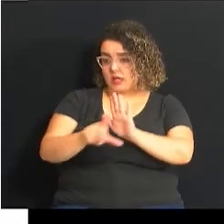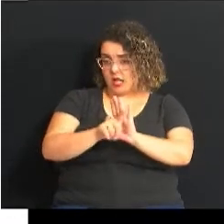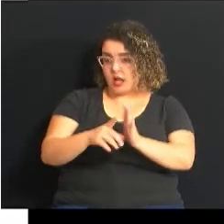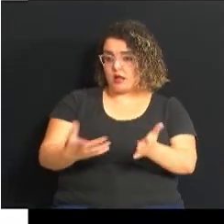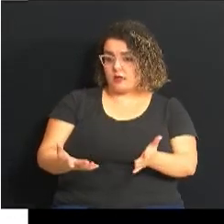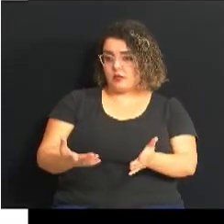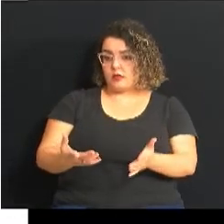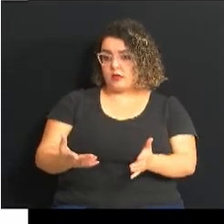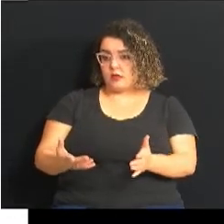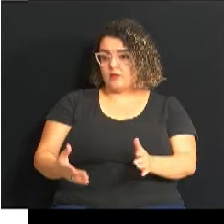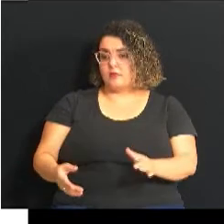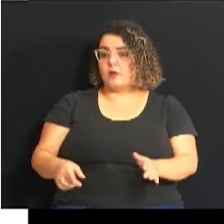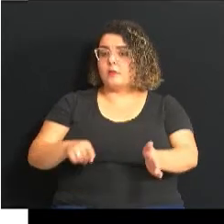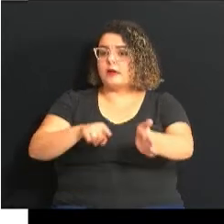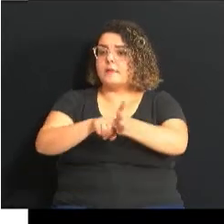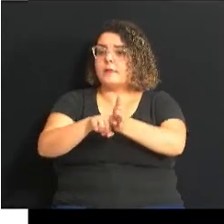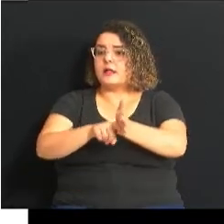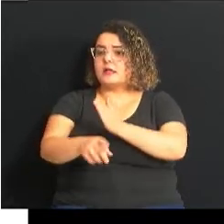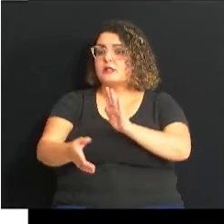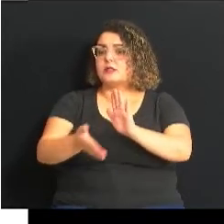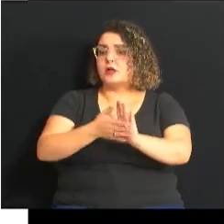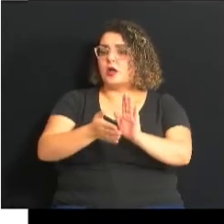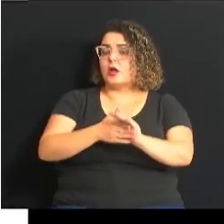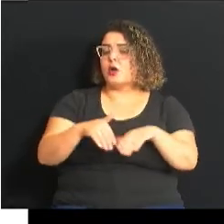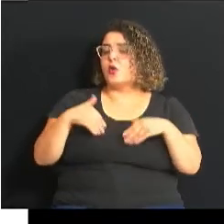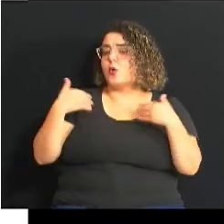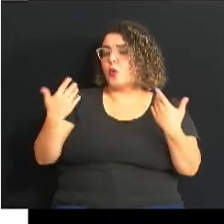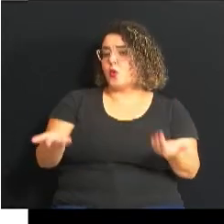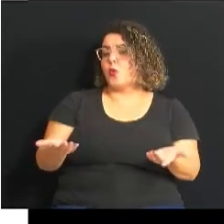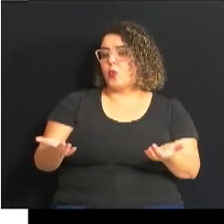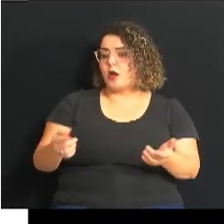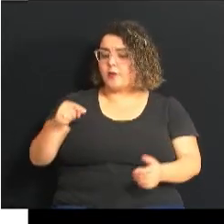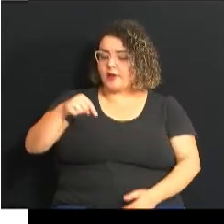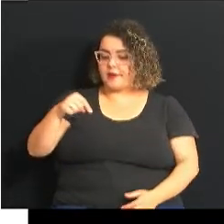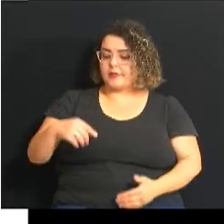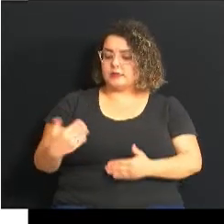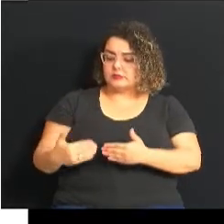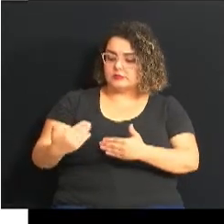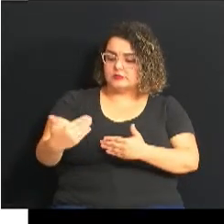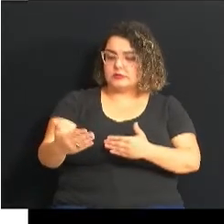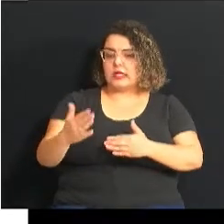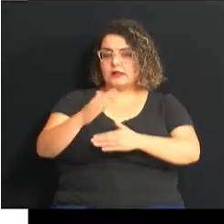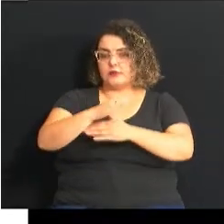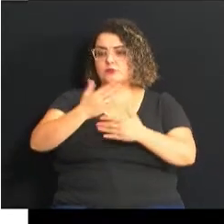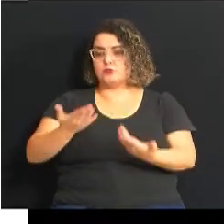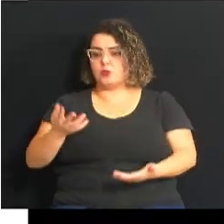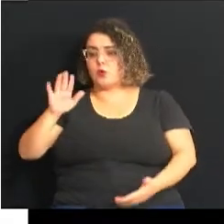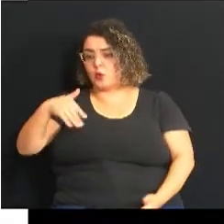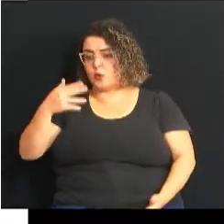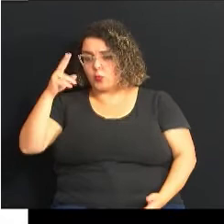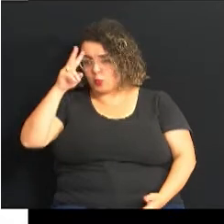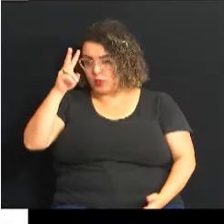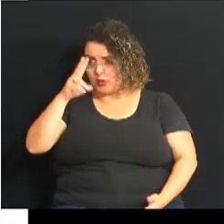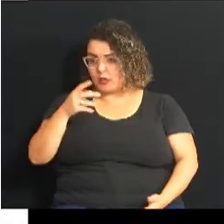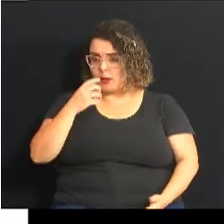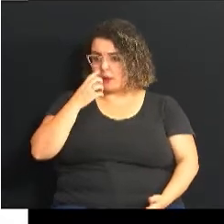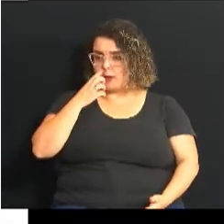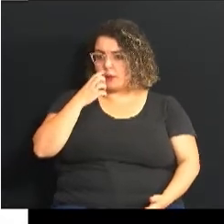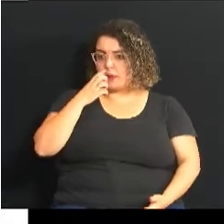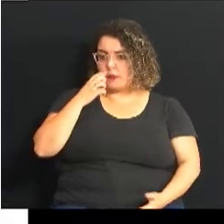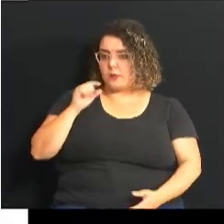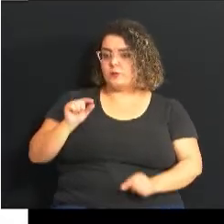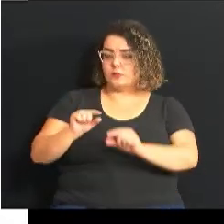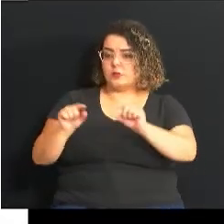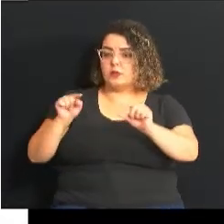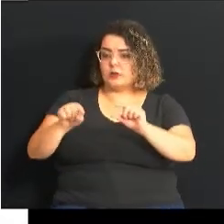de proposições ver quais são as proposições que tramitam aqui na Câmara. Quando você lembra, clica ali, coloca em tipo